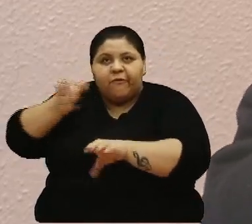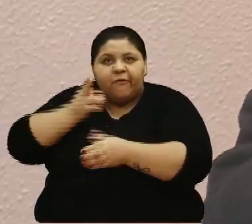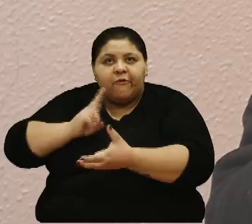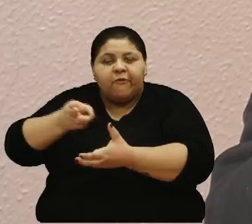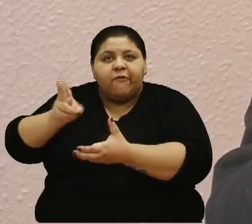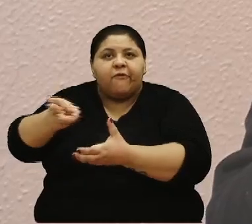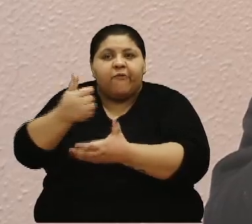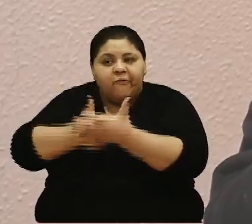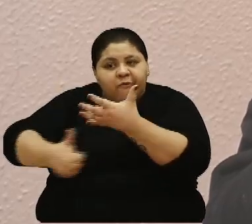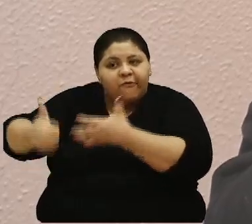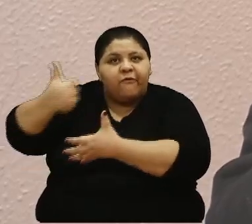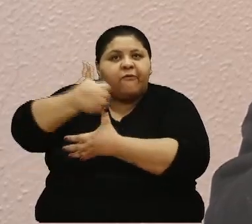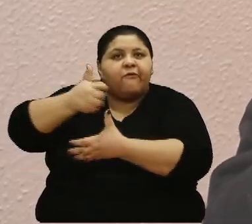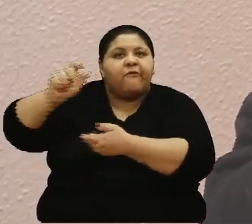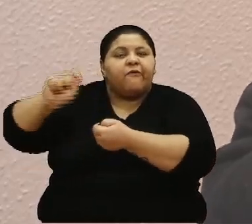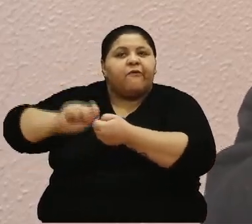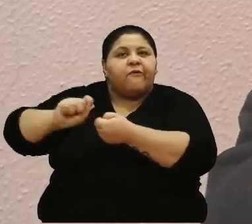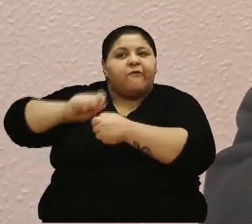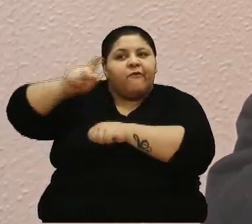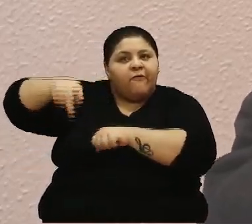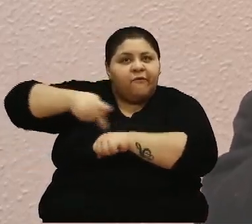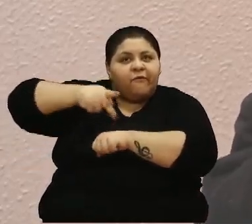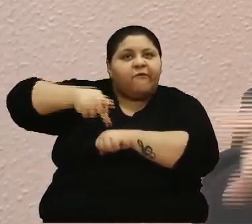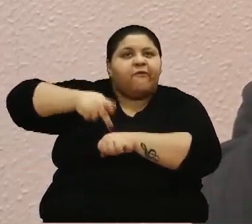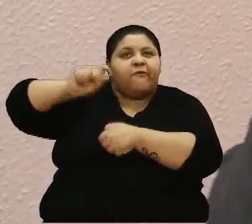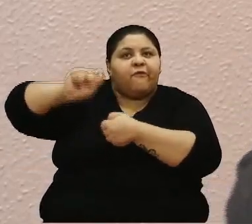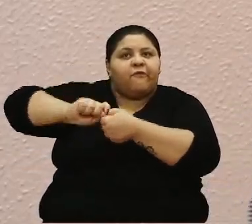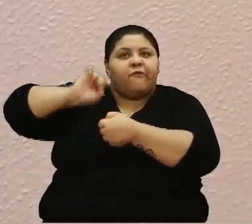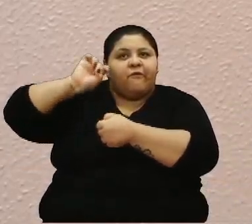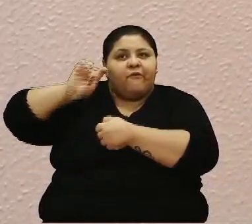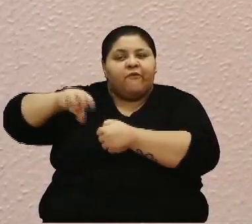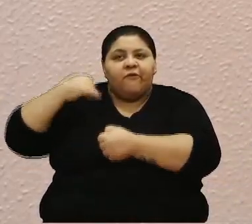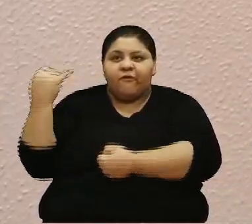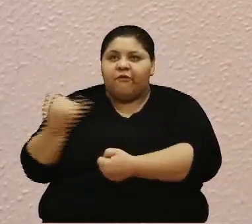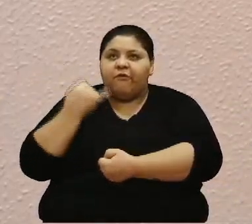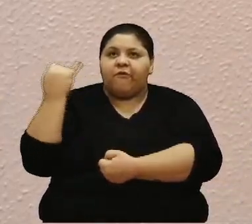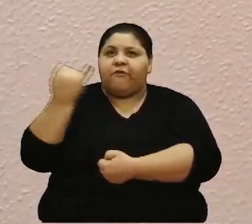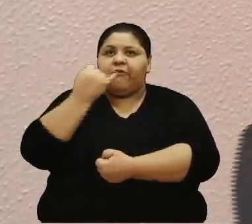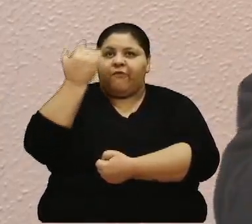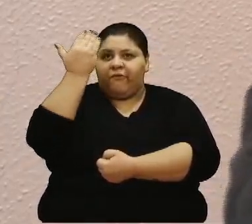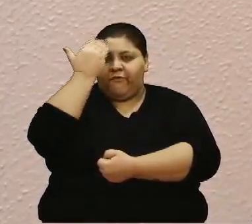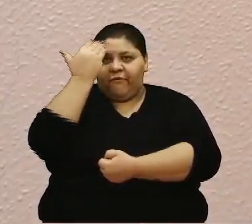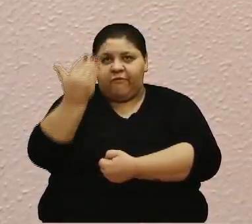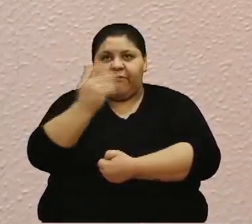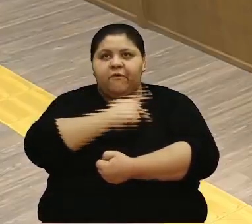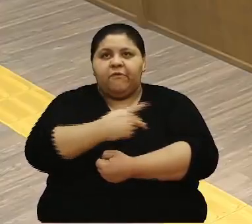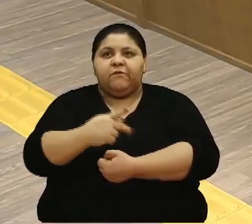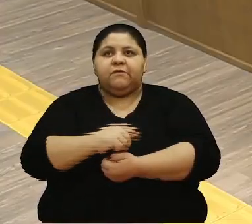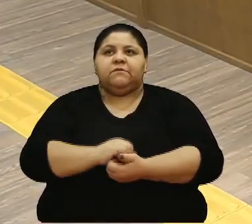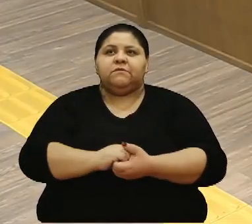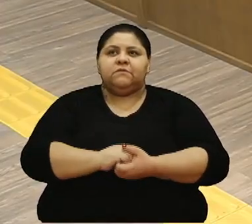privilégios e que querem fazer com que o nosso país faça somente aquilo que é importante para eles. Obrigado, senhor presidente. Obrigado, vereadora Andressa. Em declaração